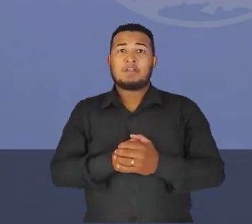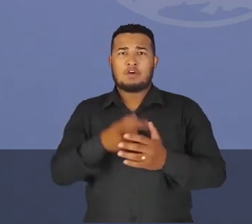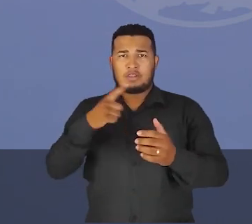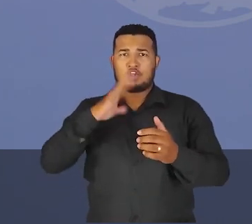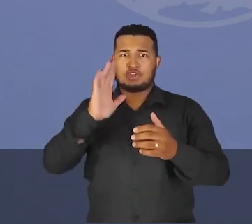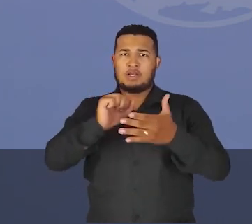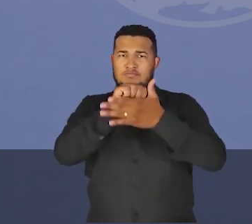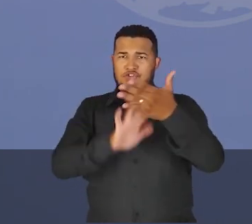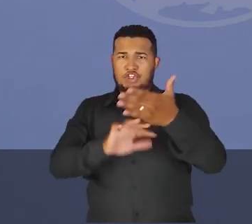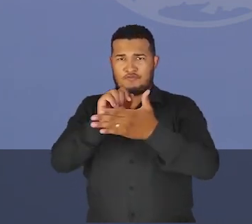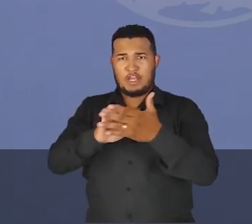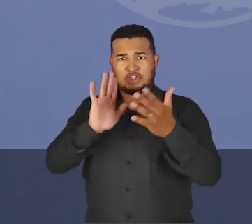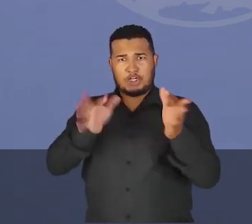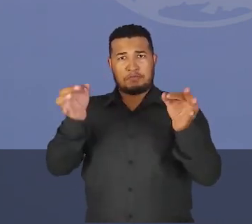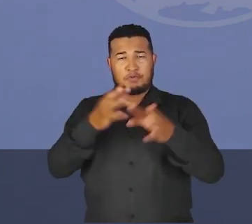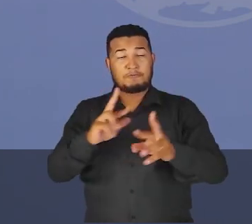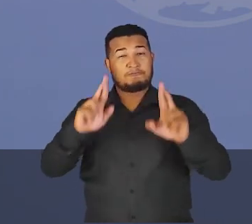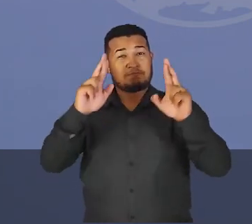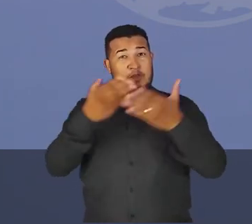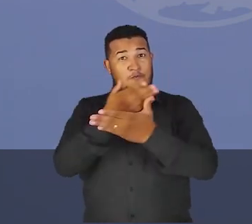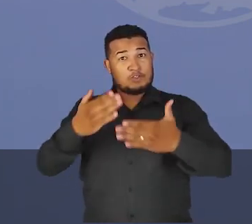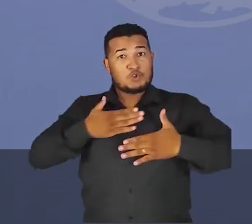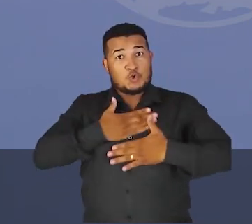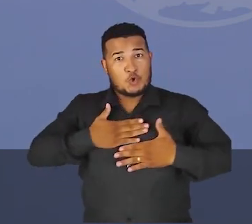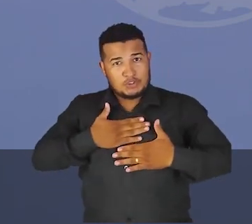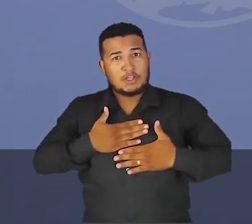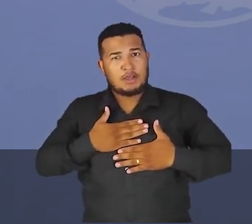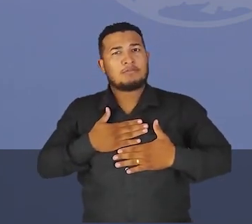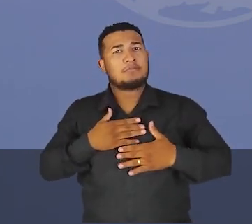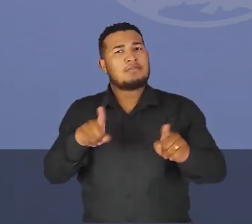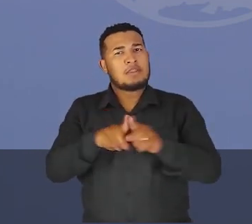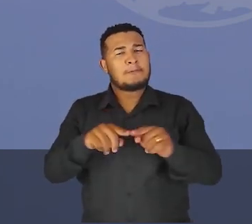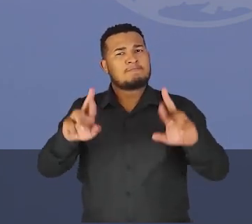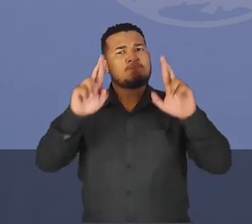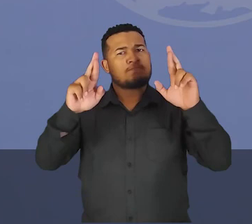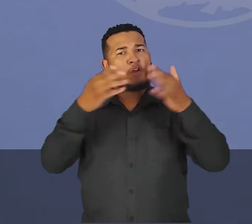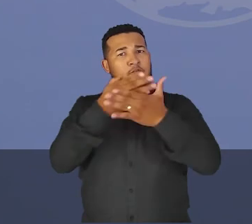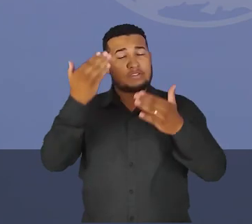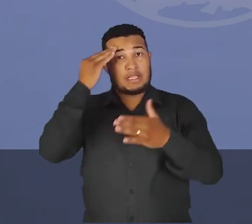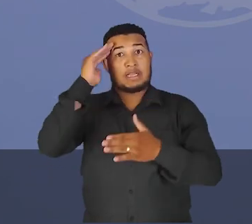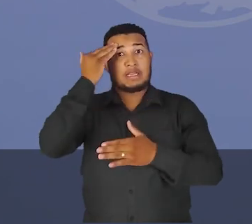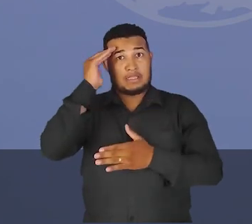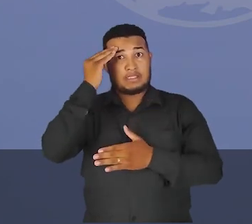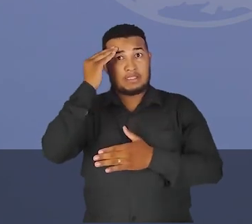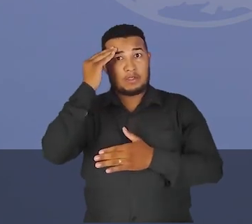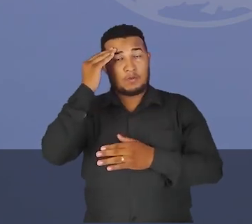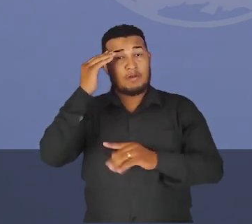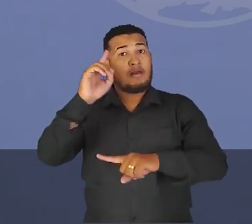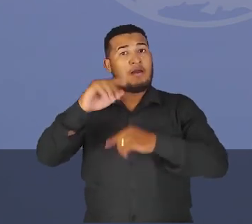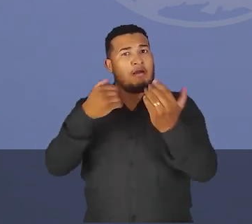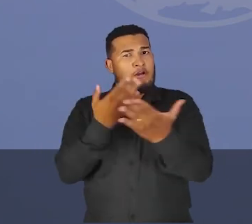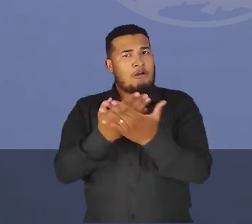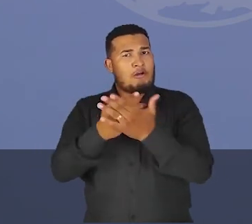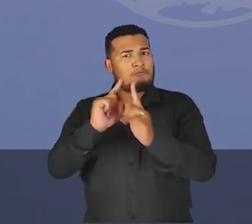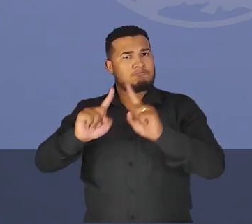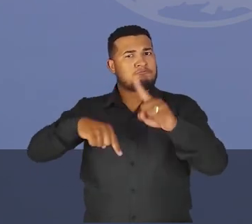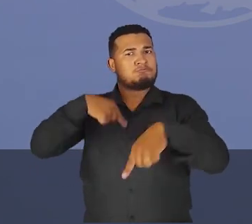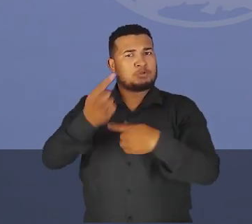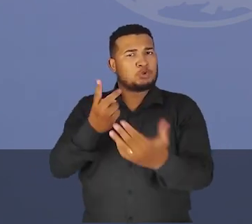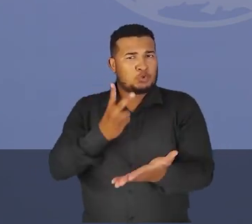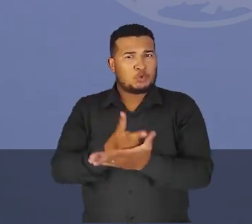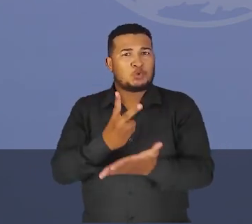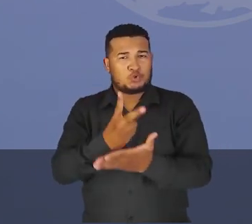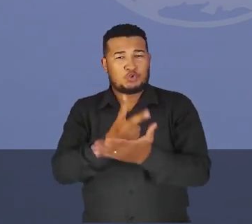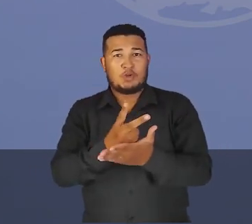o exercício, eu espero que você tenha gostado, eu espero que você tenha entendido. No nosso próximo encontro, vamos dar